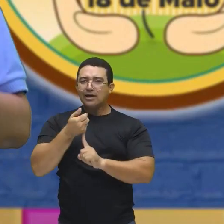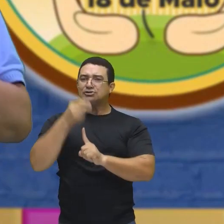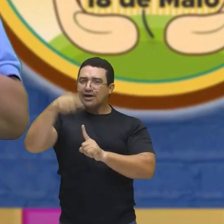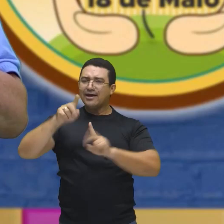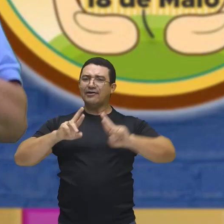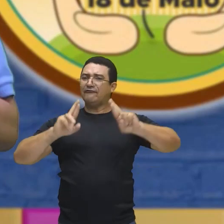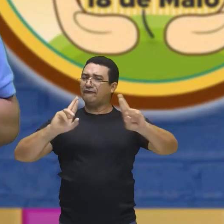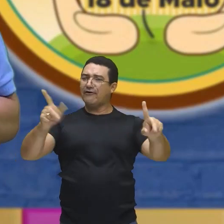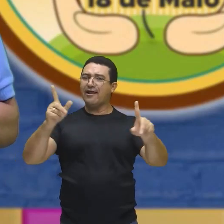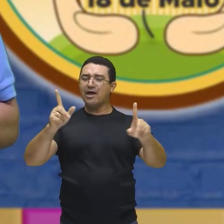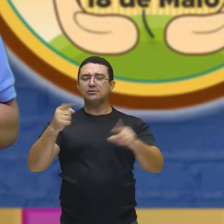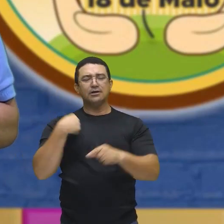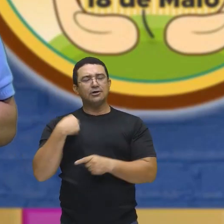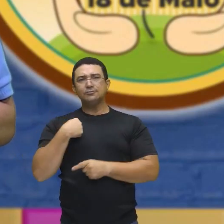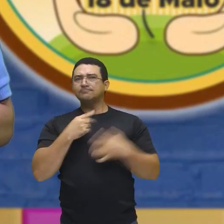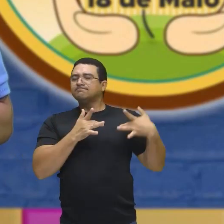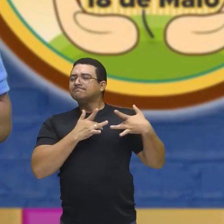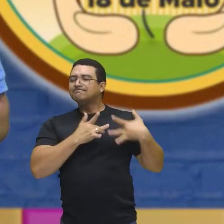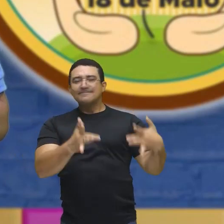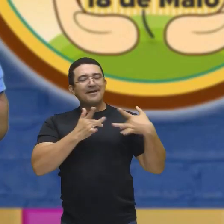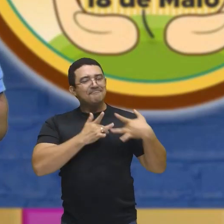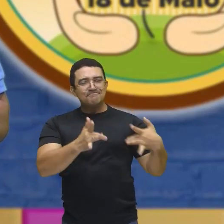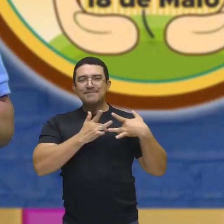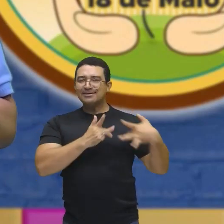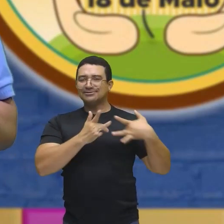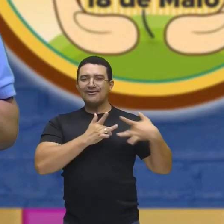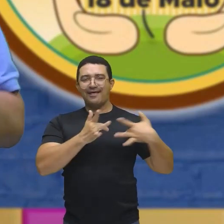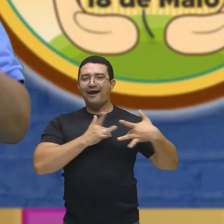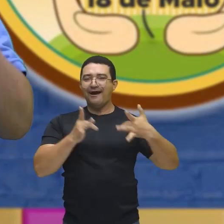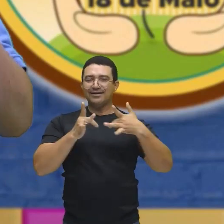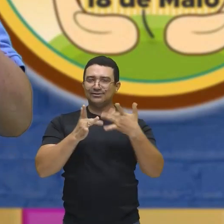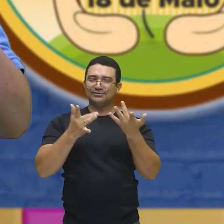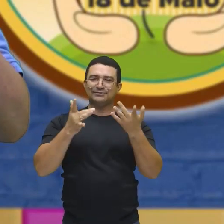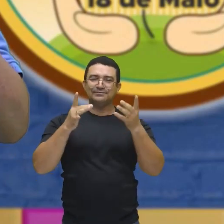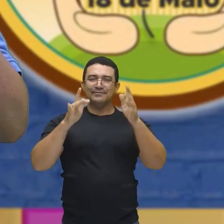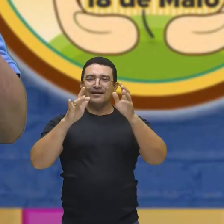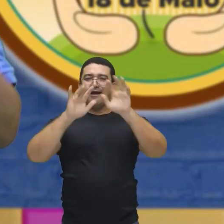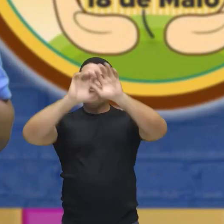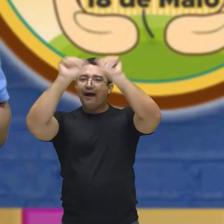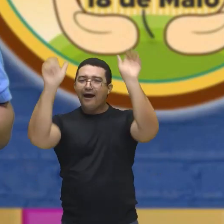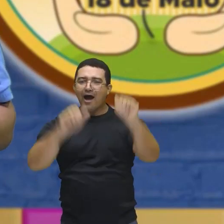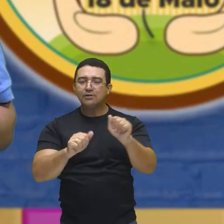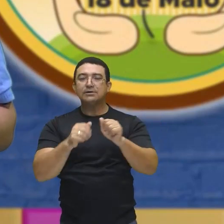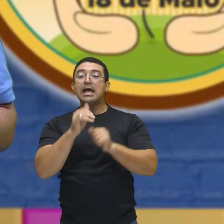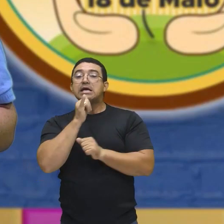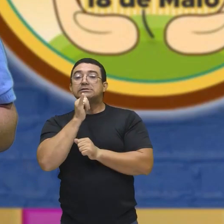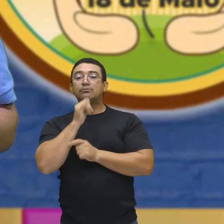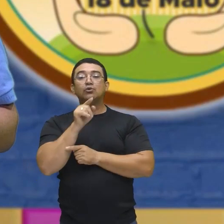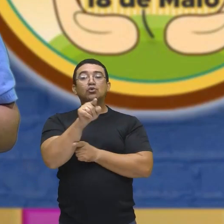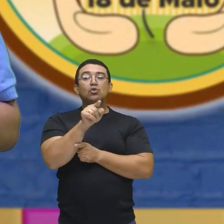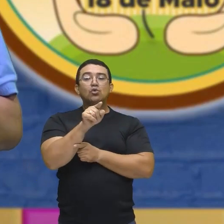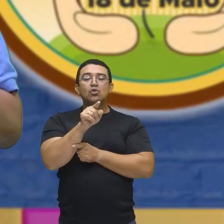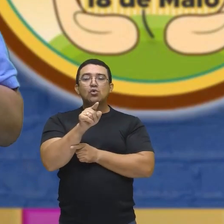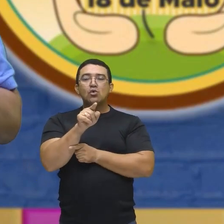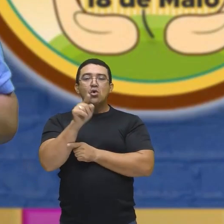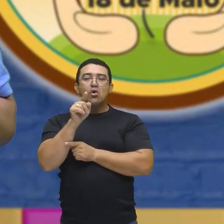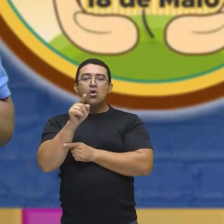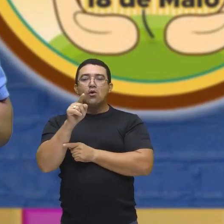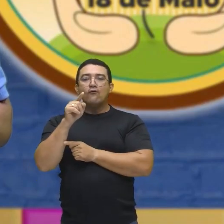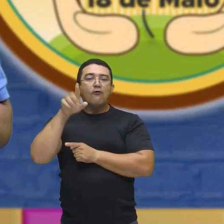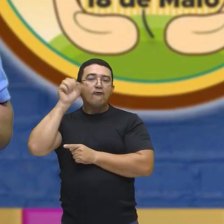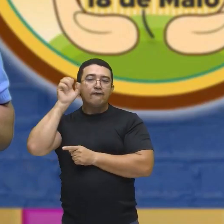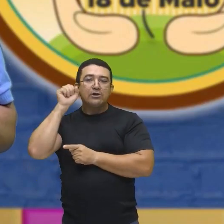que eu assim sou apaixonada, né? Vamos dizer, vocês estão ouvindo uma música, tá? Vamos colocar